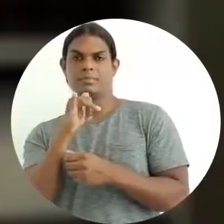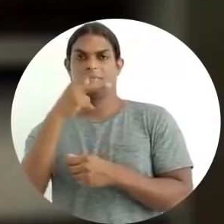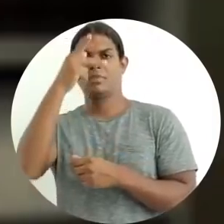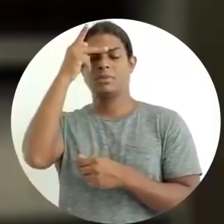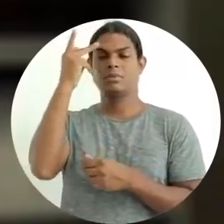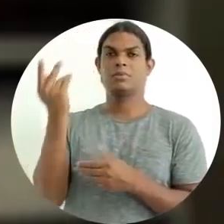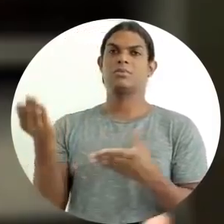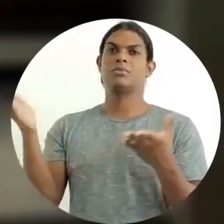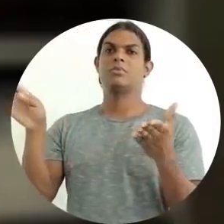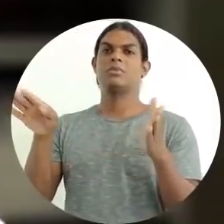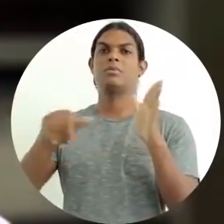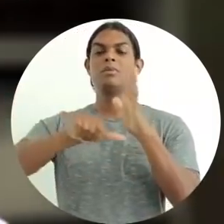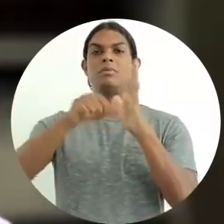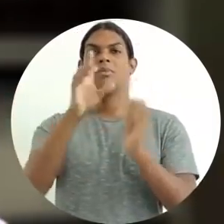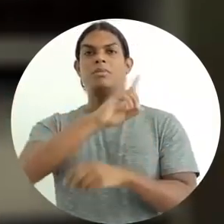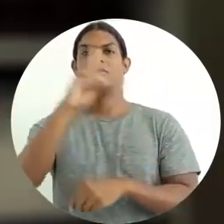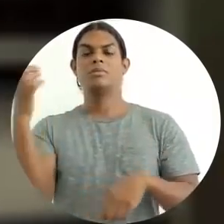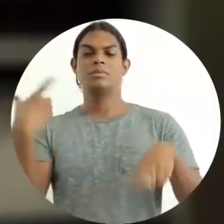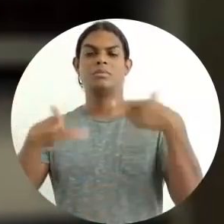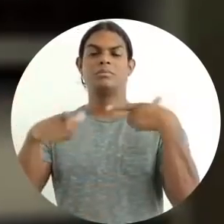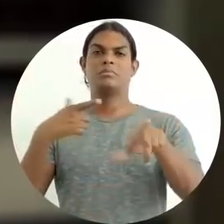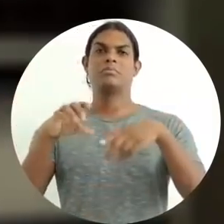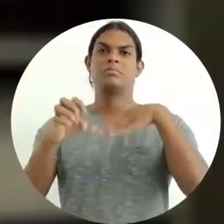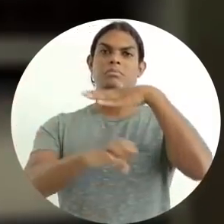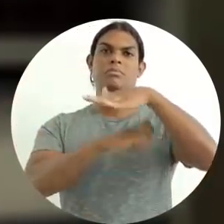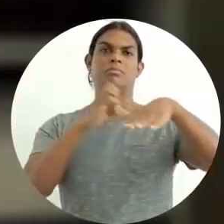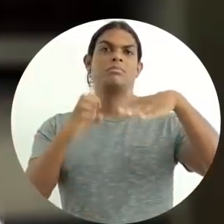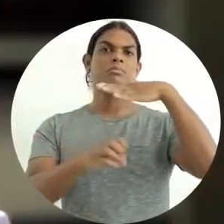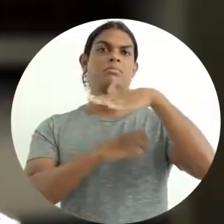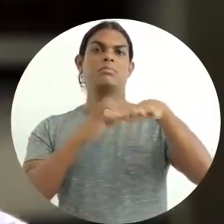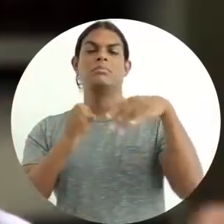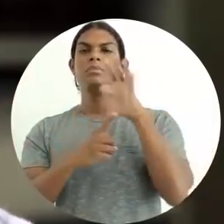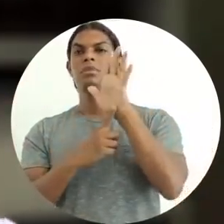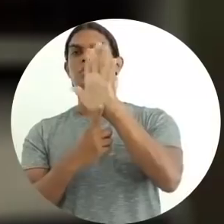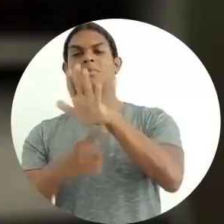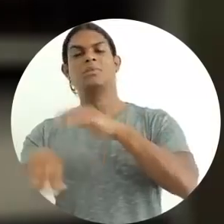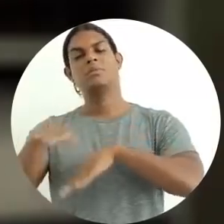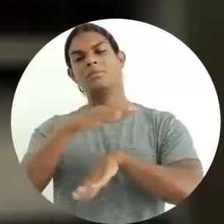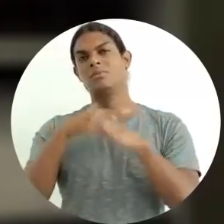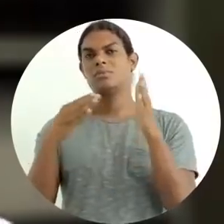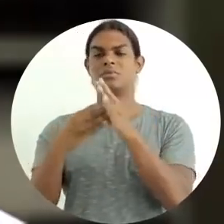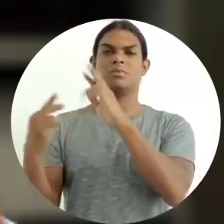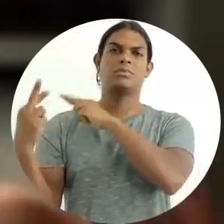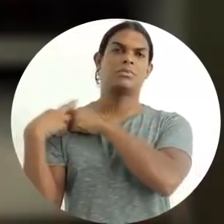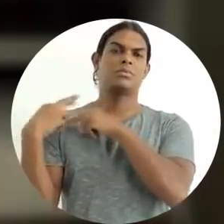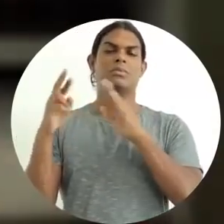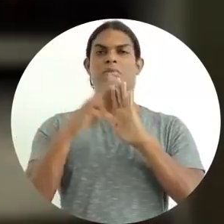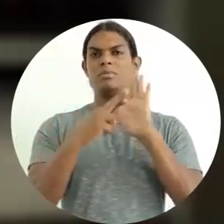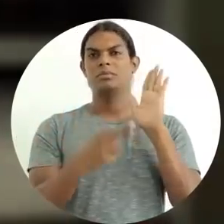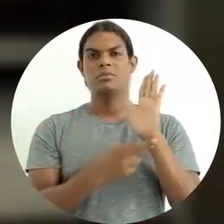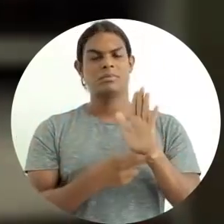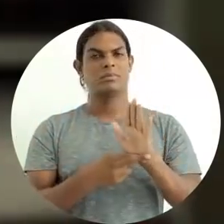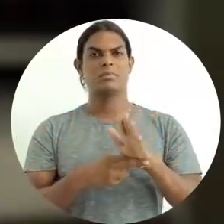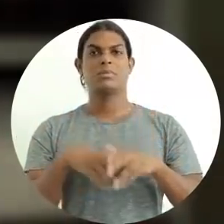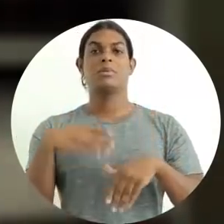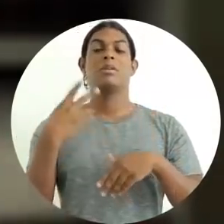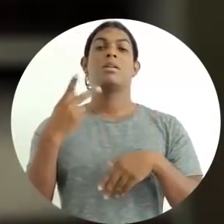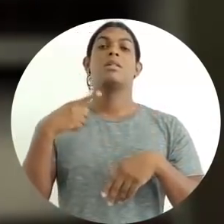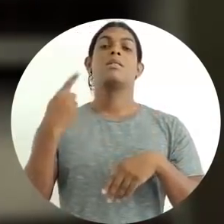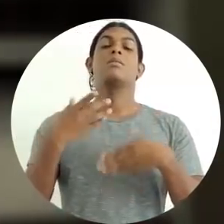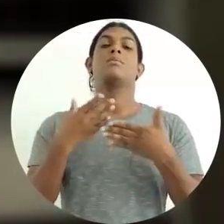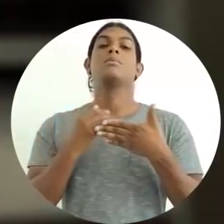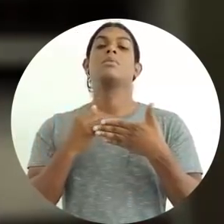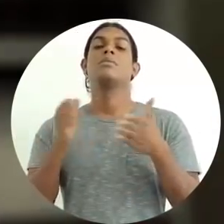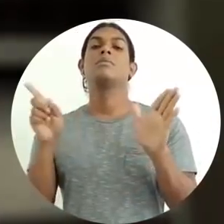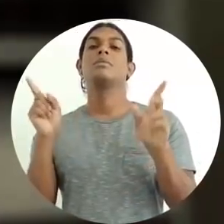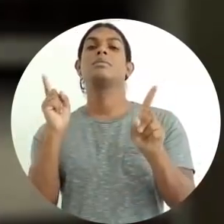na organização primeiro dia, né, que é apresentado todo o programa de integração, toda a cultura, e depois